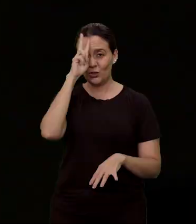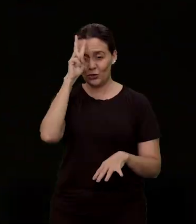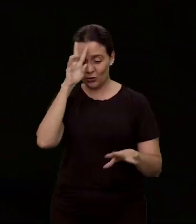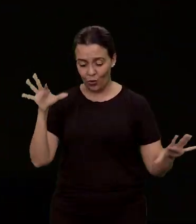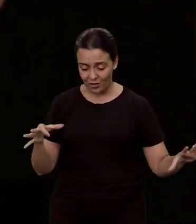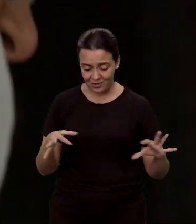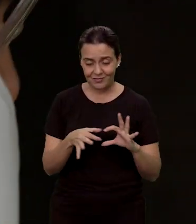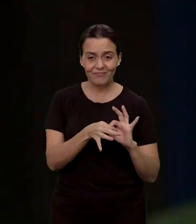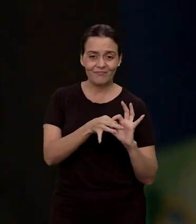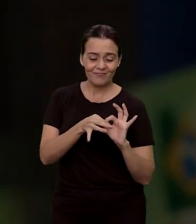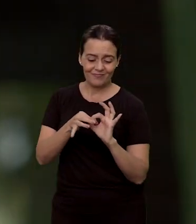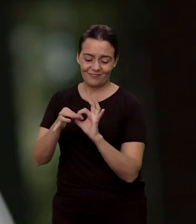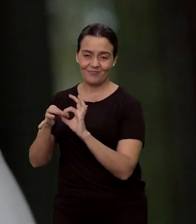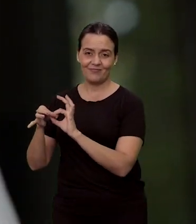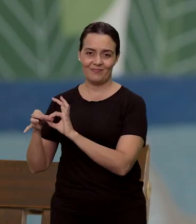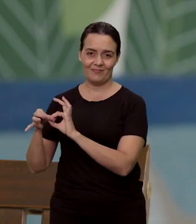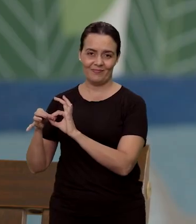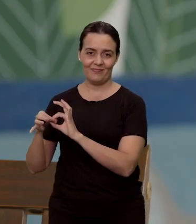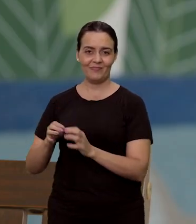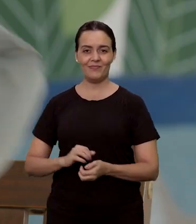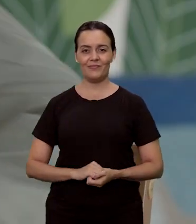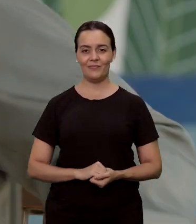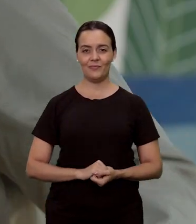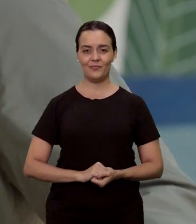forma contextualizada.